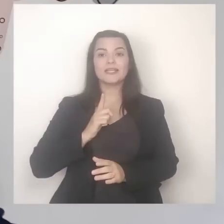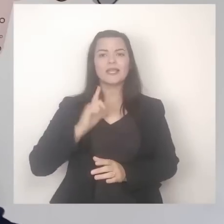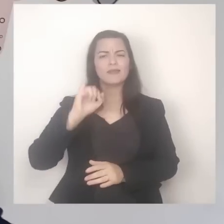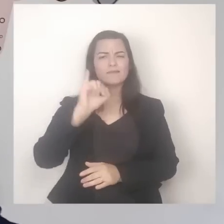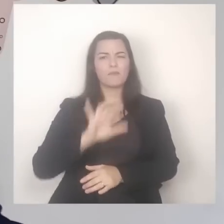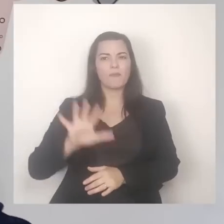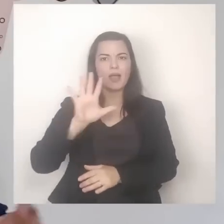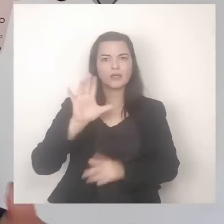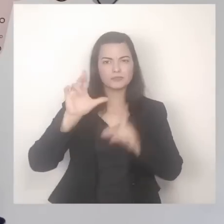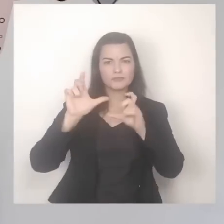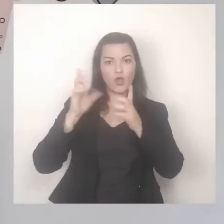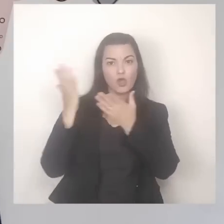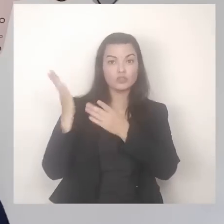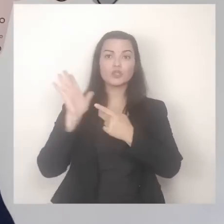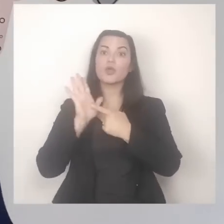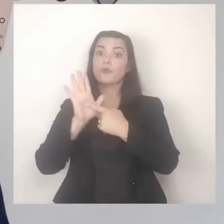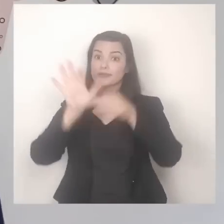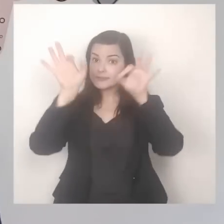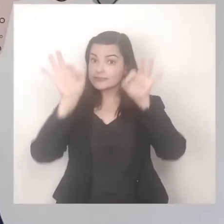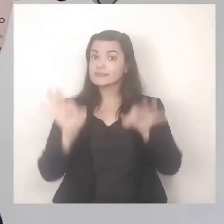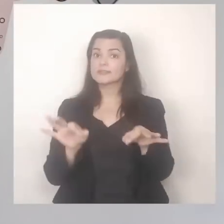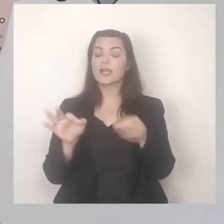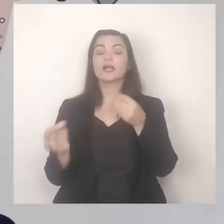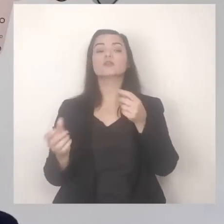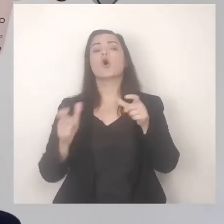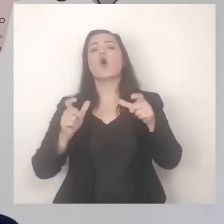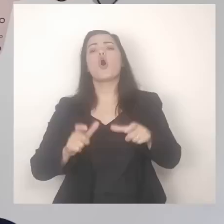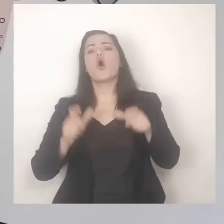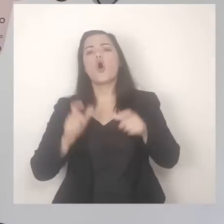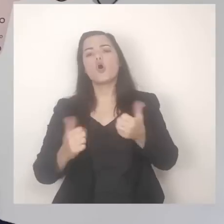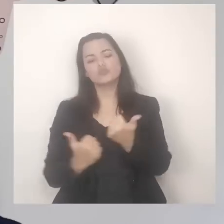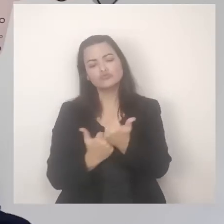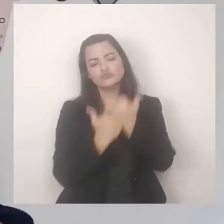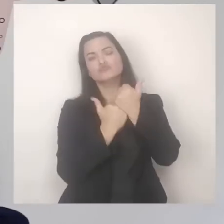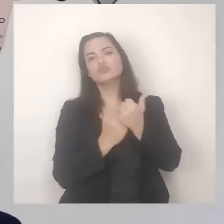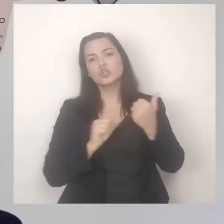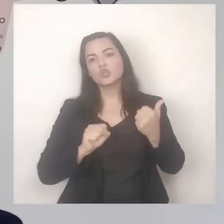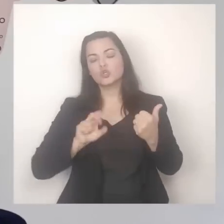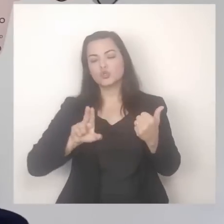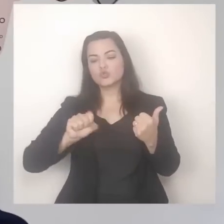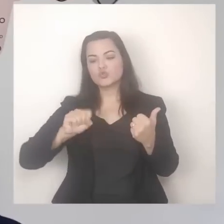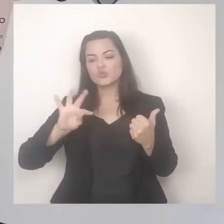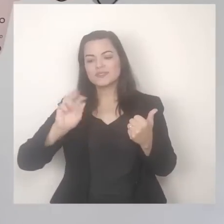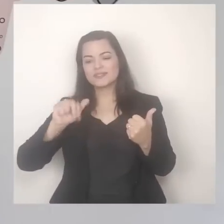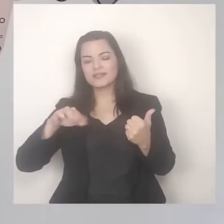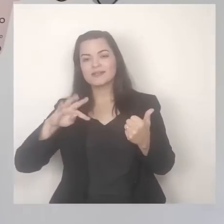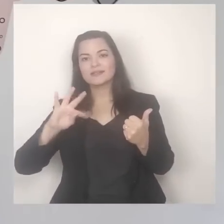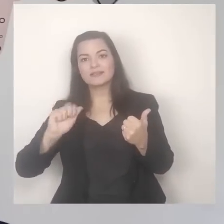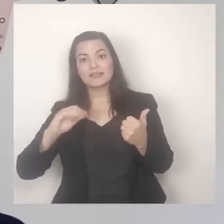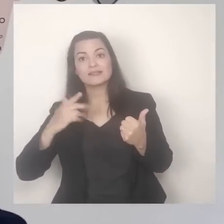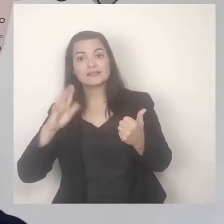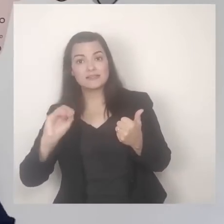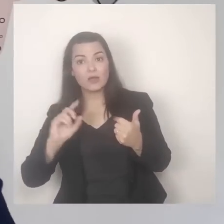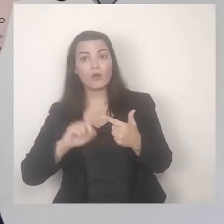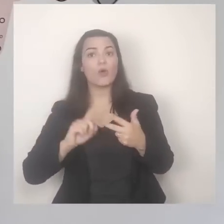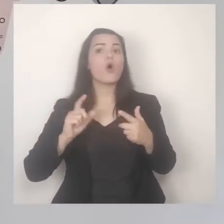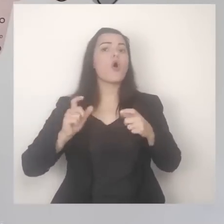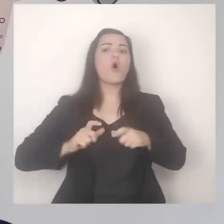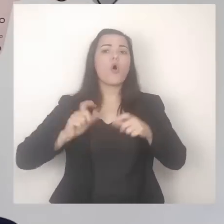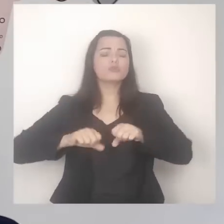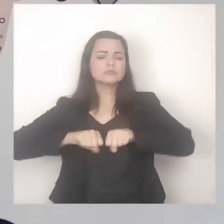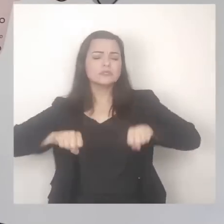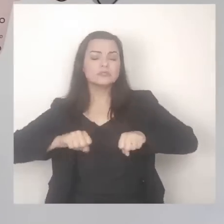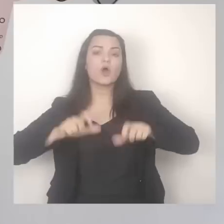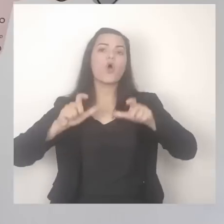que mostra exatamente onde está atuando a sustentação, onde nós temos a tração, onde nós temos